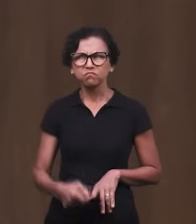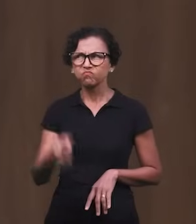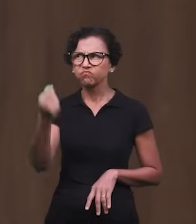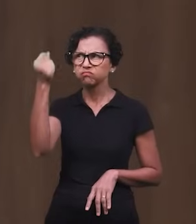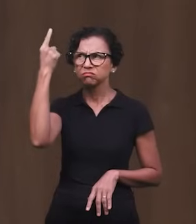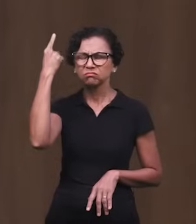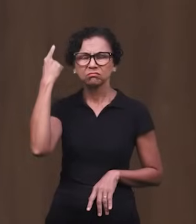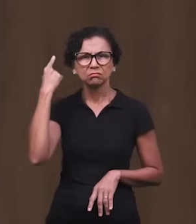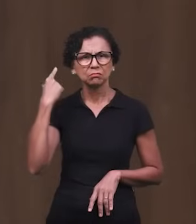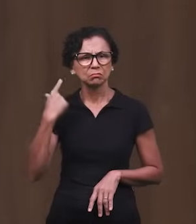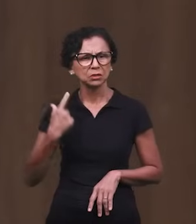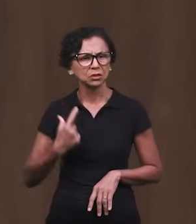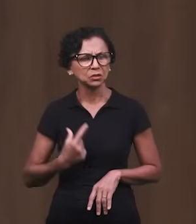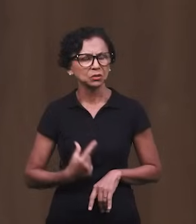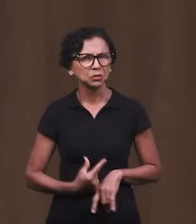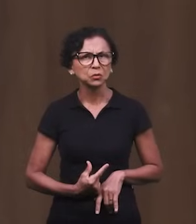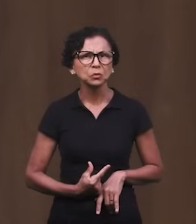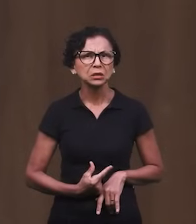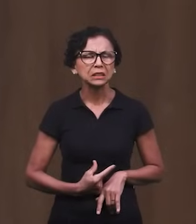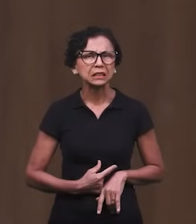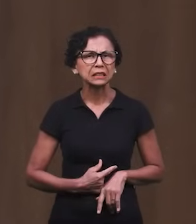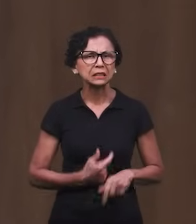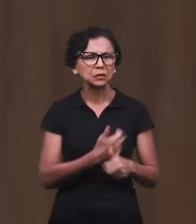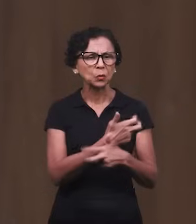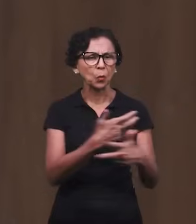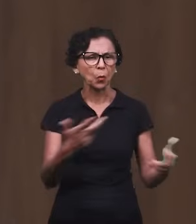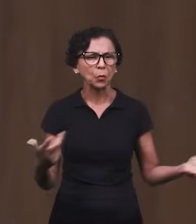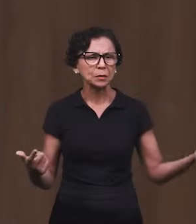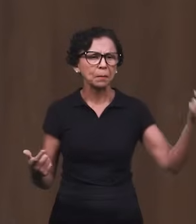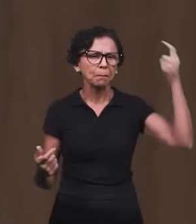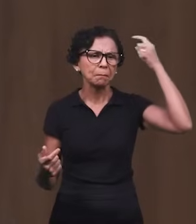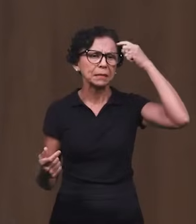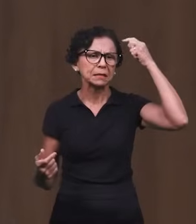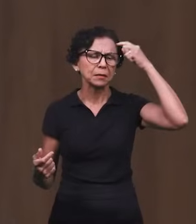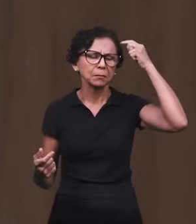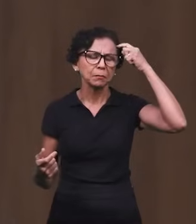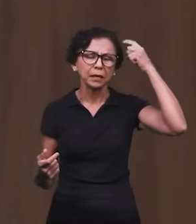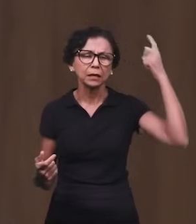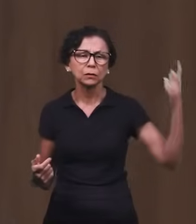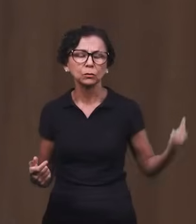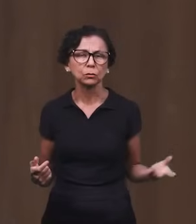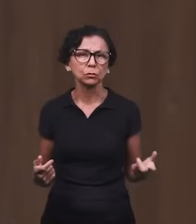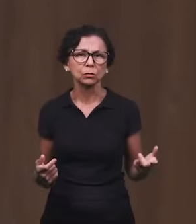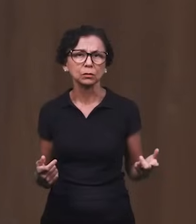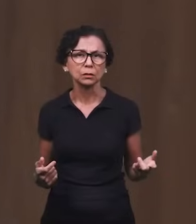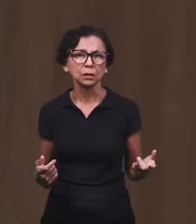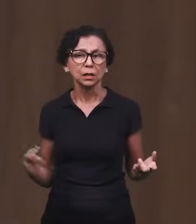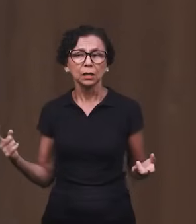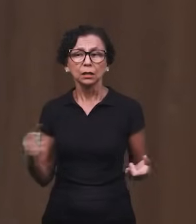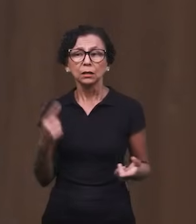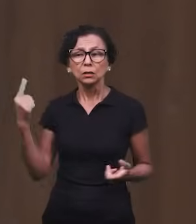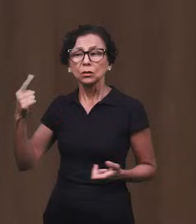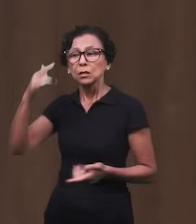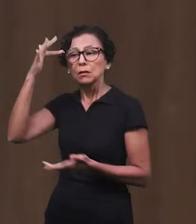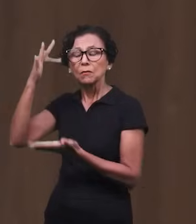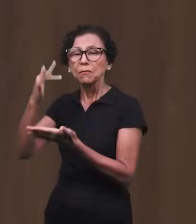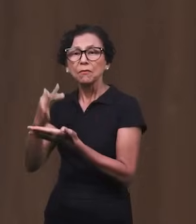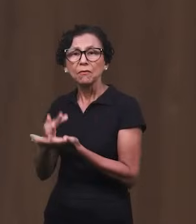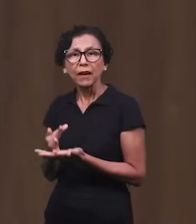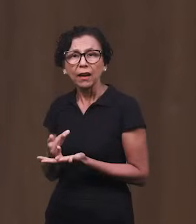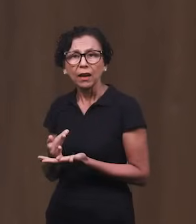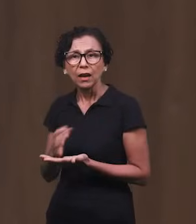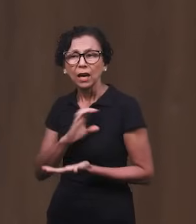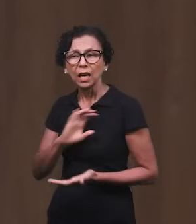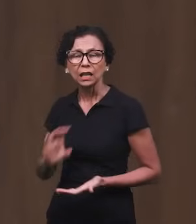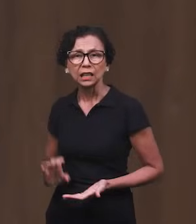possíveis. E por que nós devemos concordar que a nossa convicção, que é a fé que nós temos em Cristo, ela não